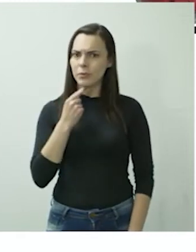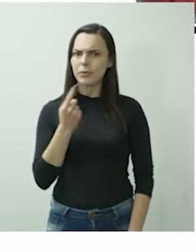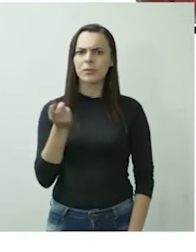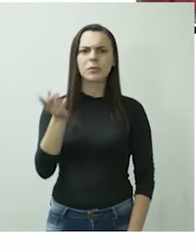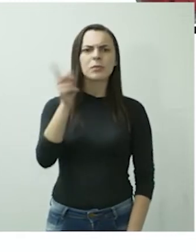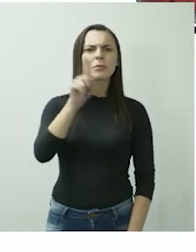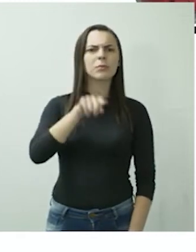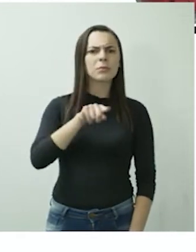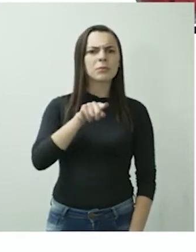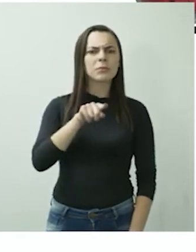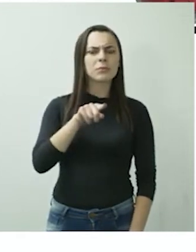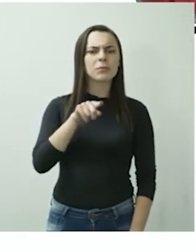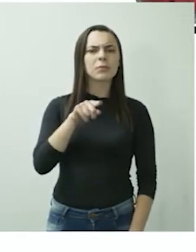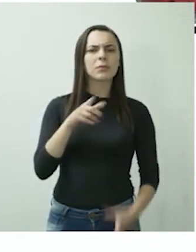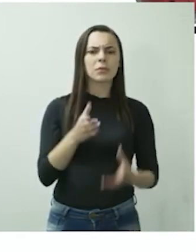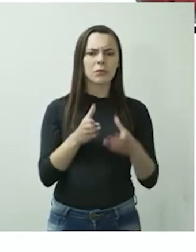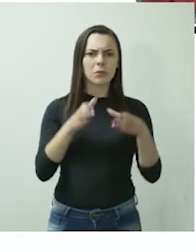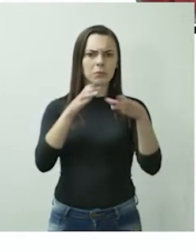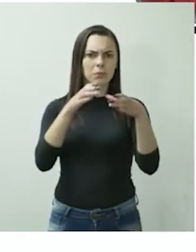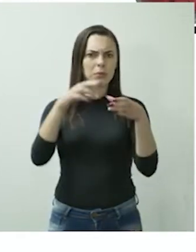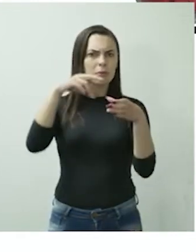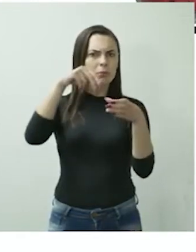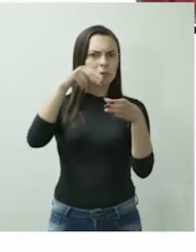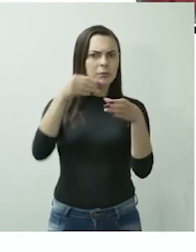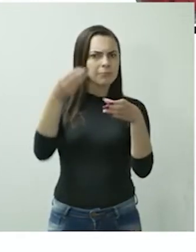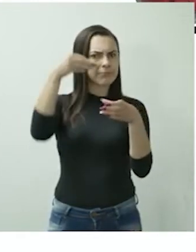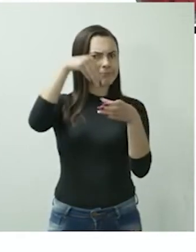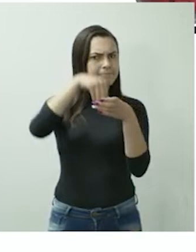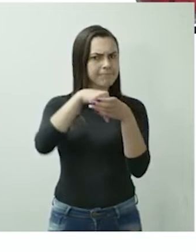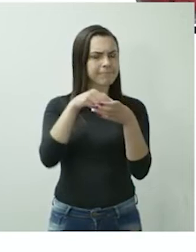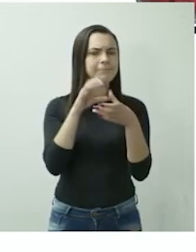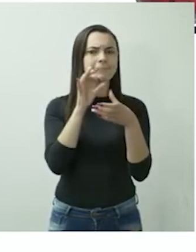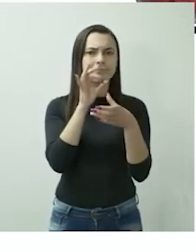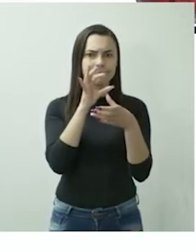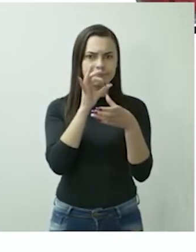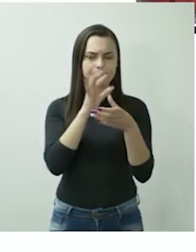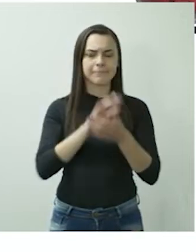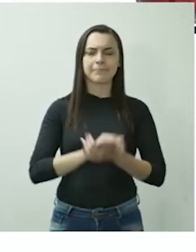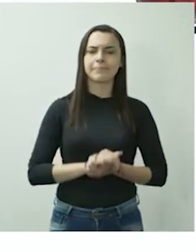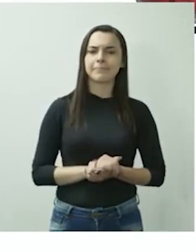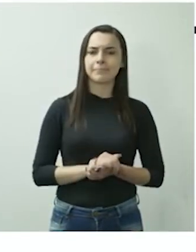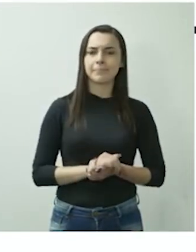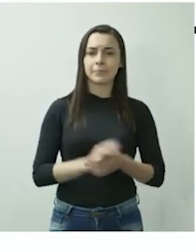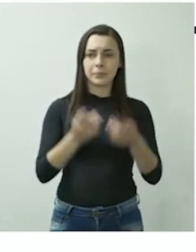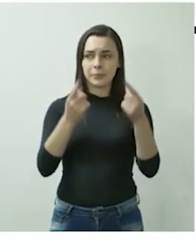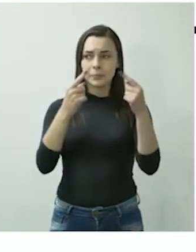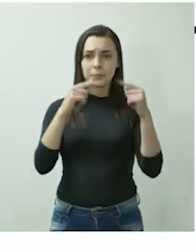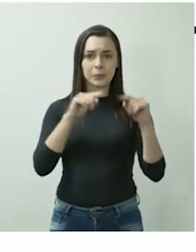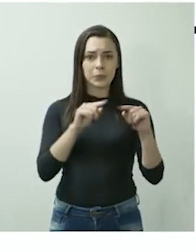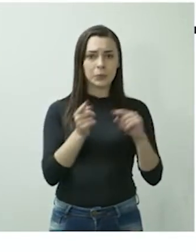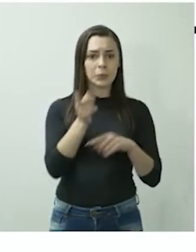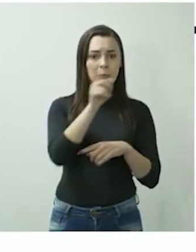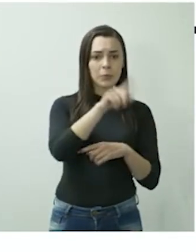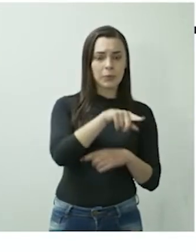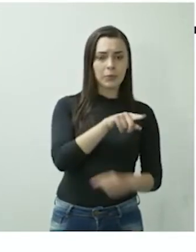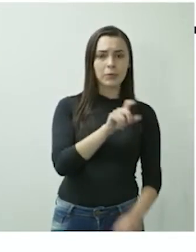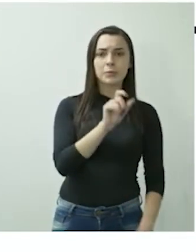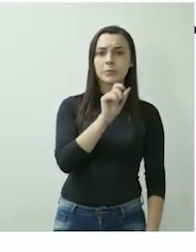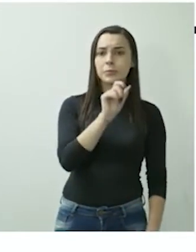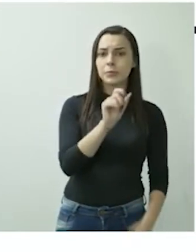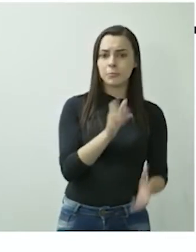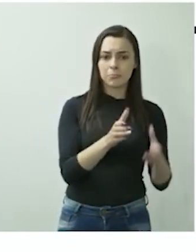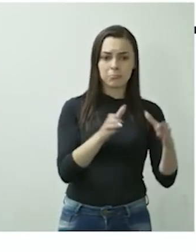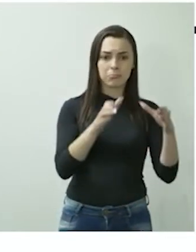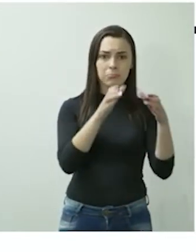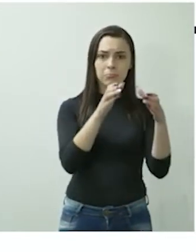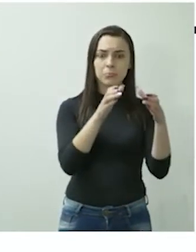pote verde, o pote com tampinhas verdes. E o próximo, o pote